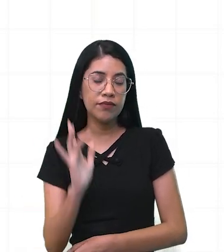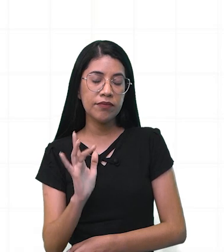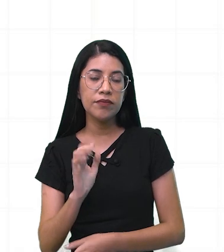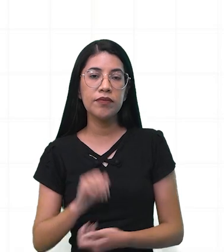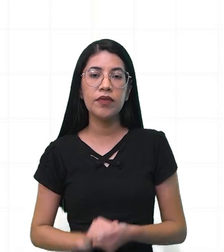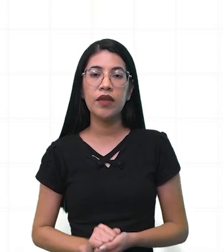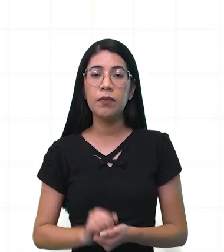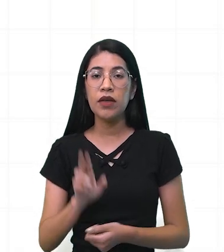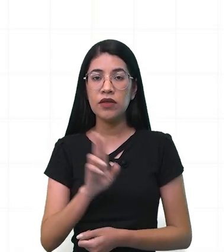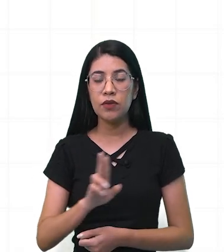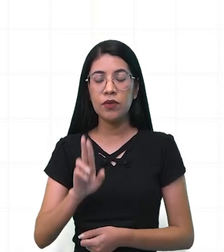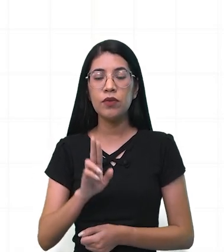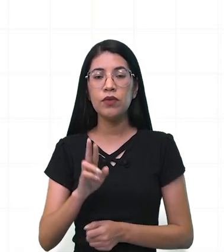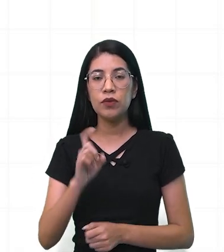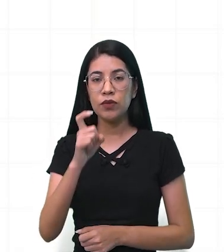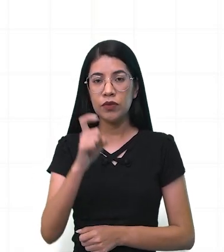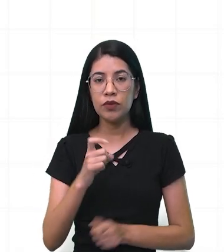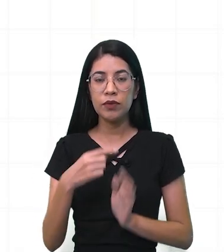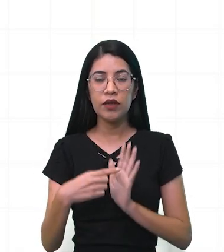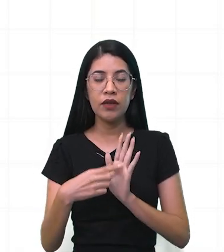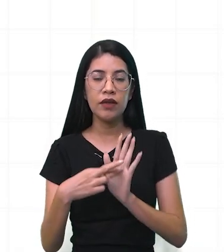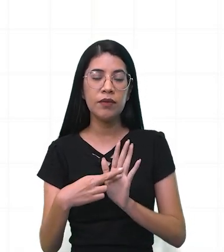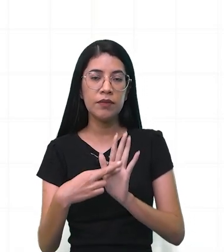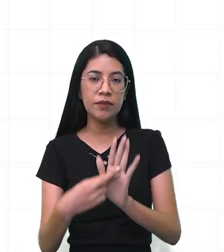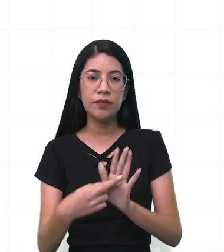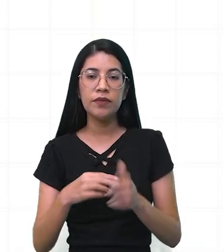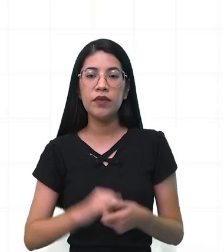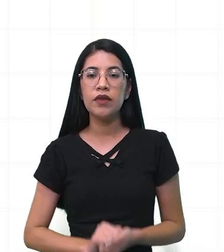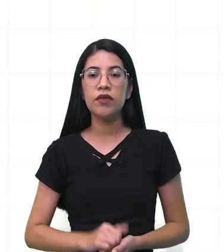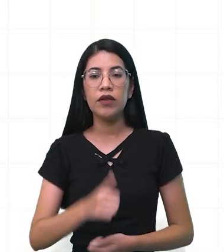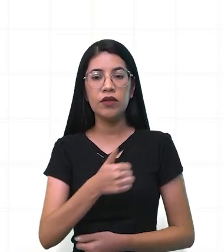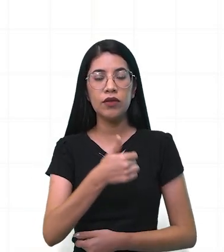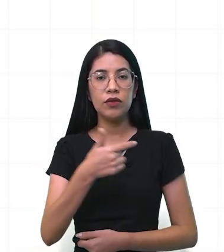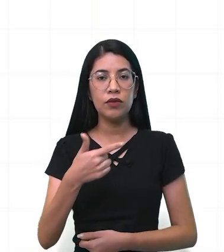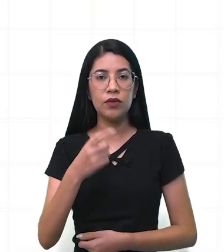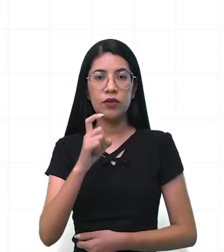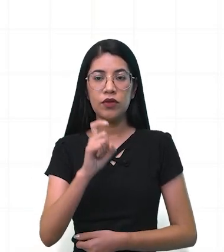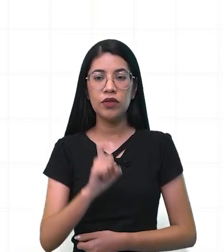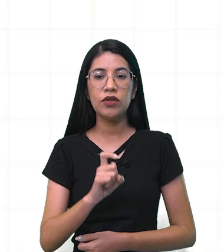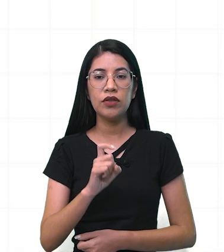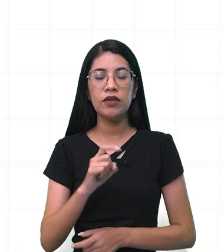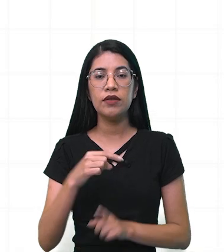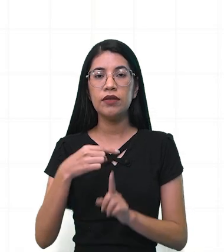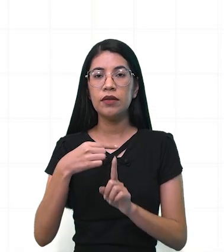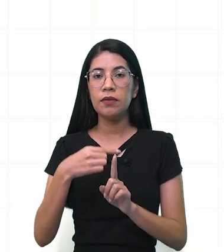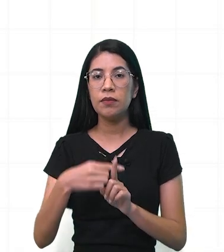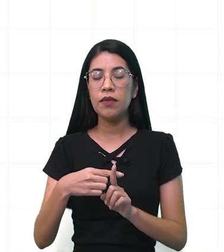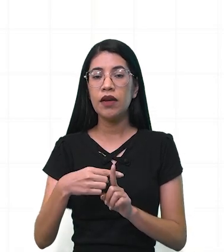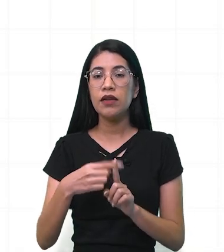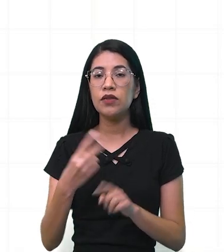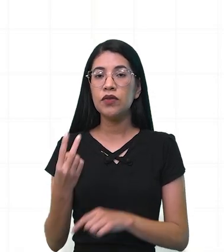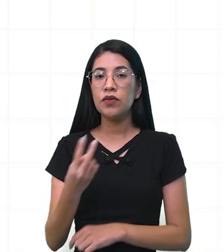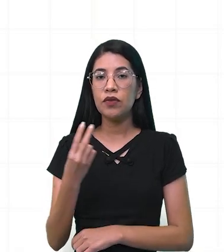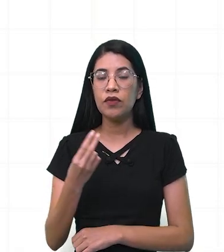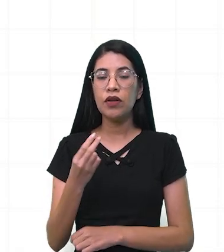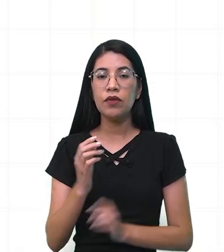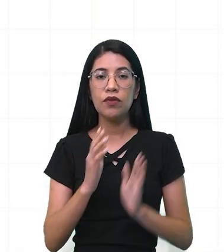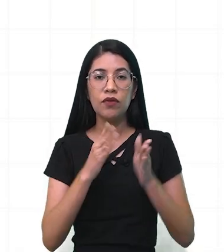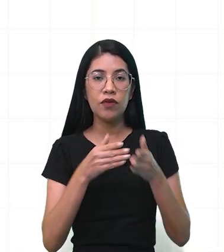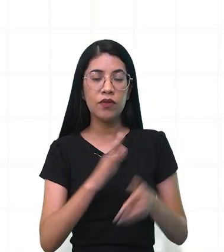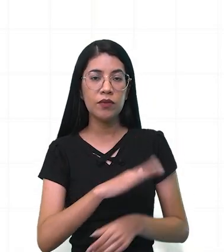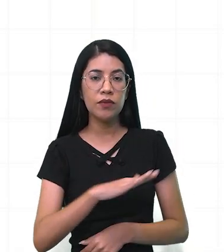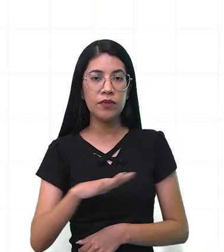por X, então vai ficar 12 vezes X mais... Quanto custa o ingresso de crianças?